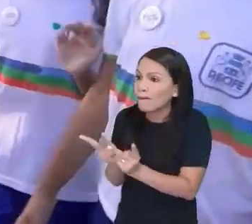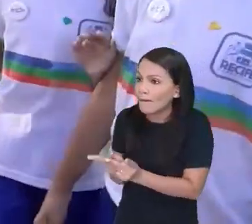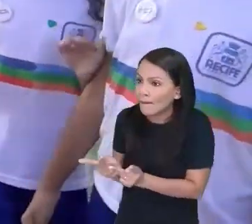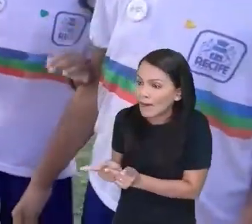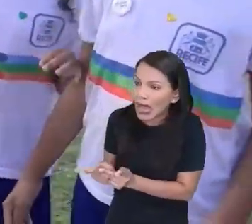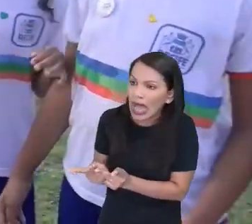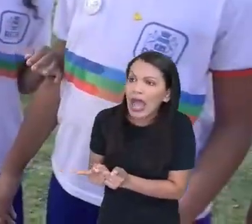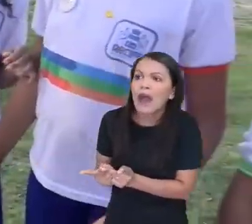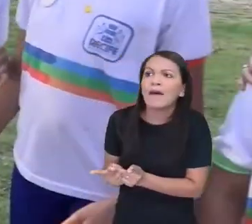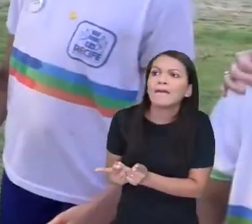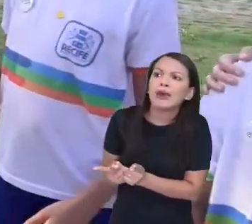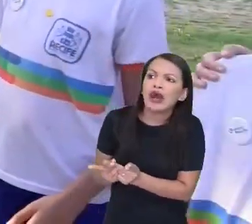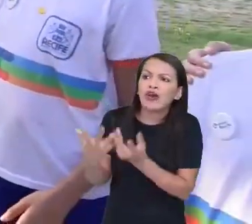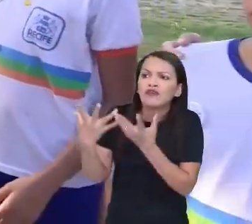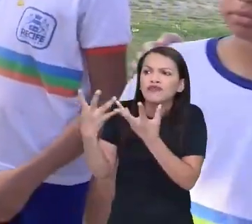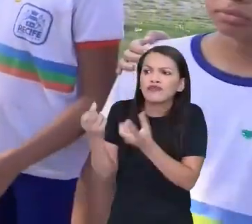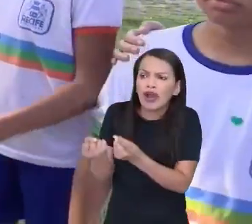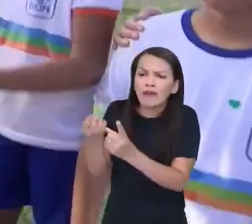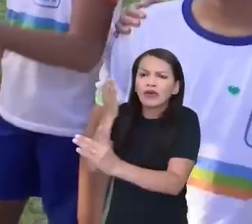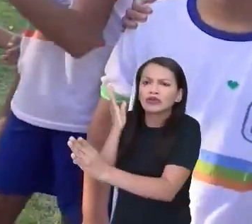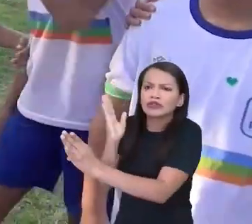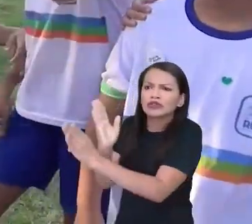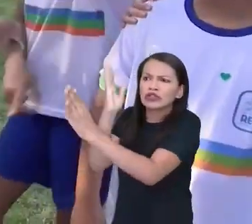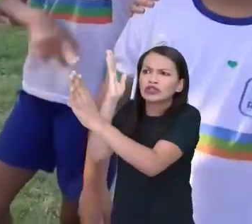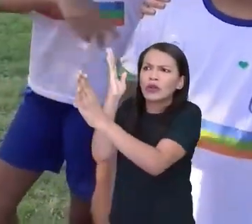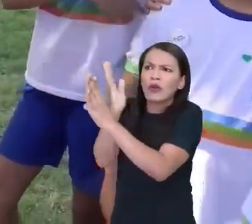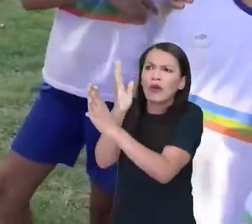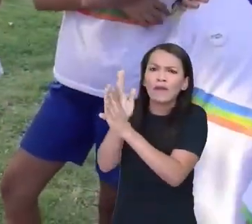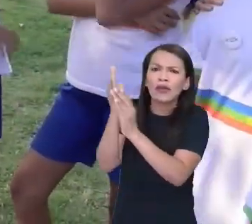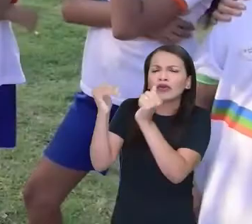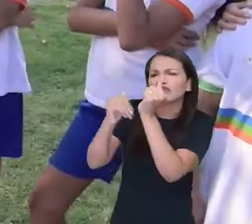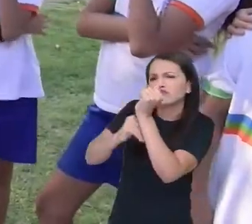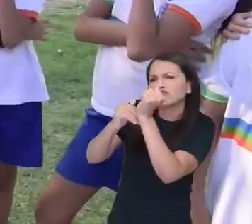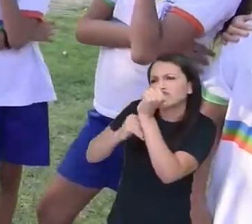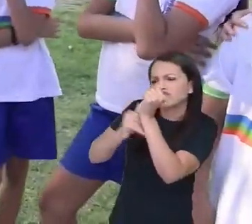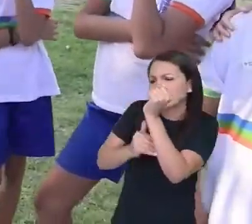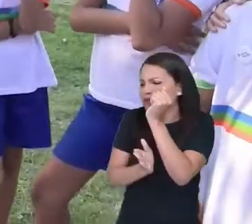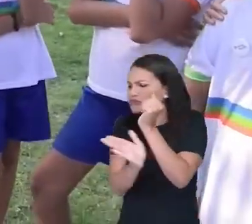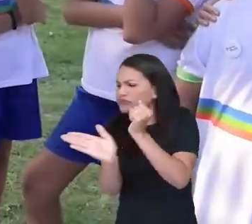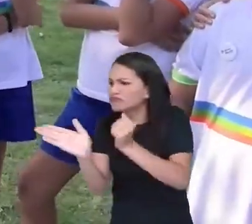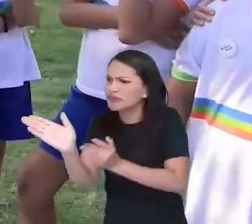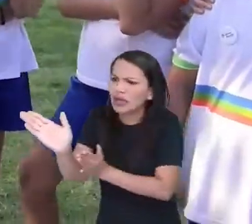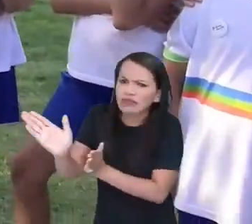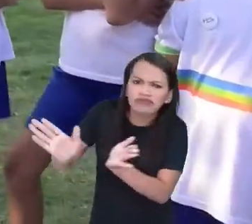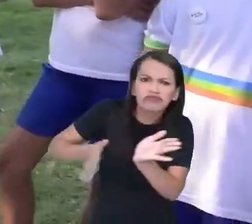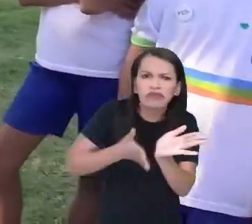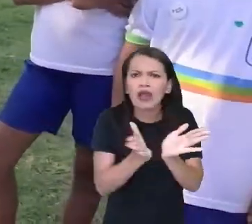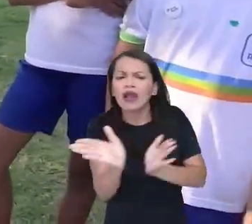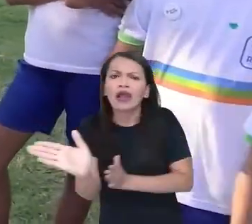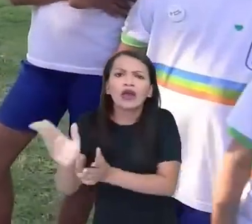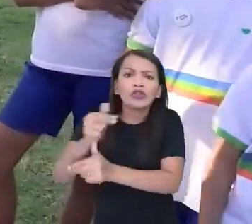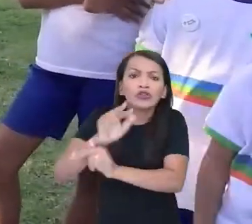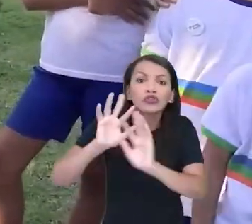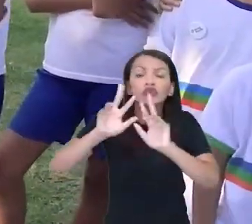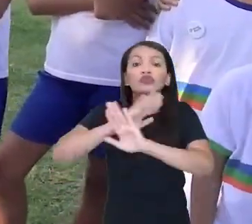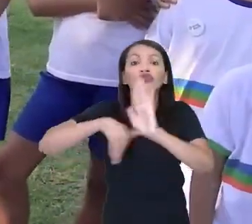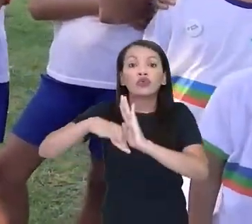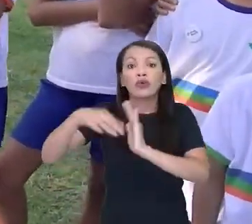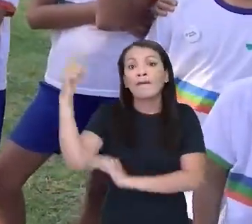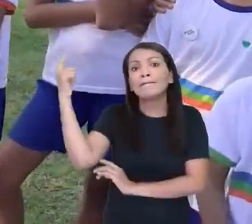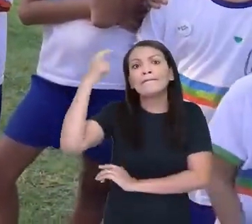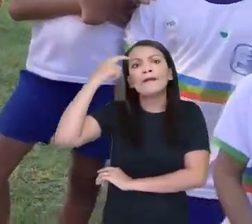gente vai descobrir alguns caminhos pra tudo isso que a gente pensou aqui e